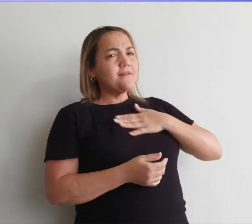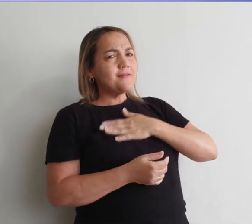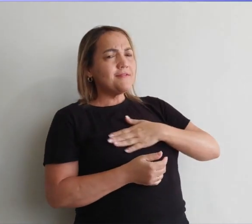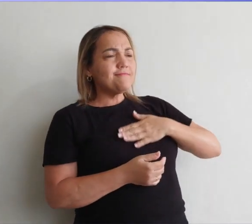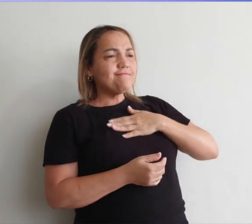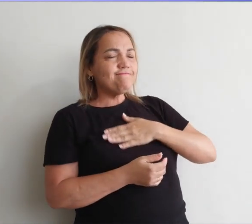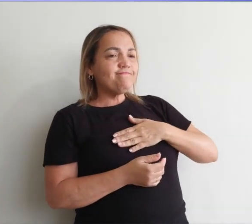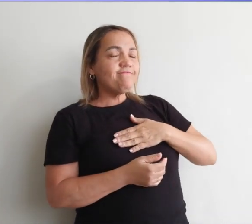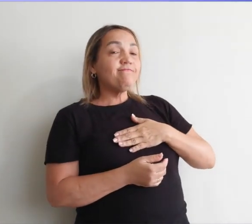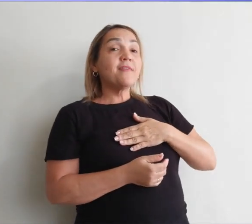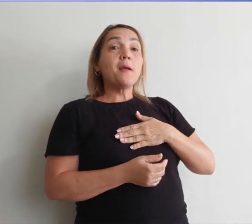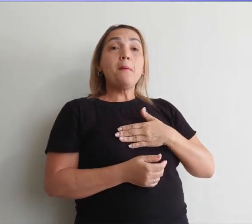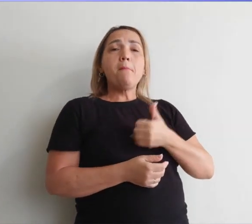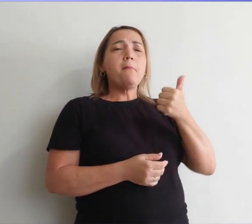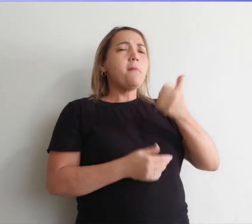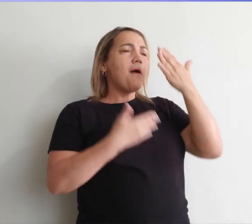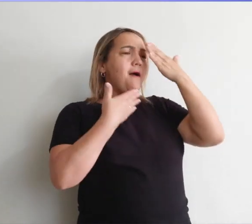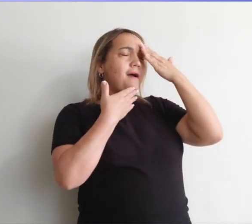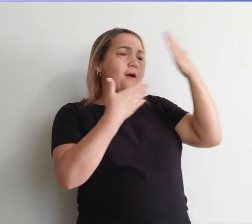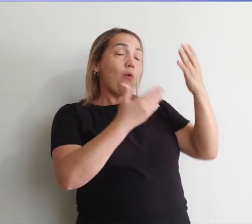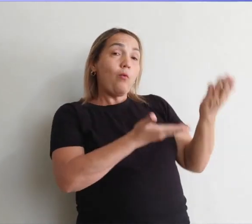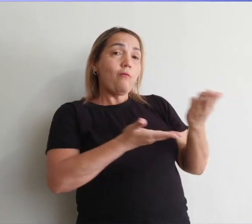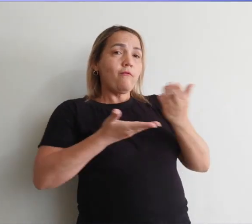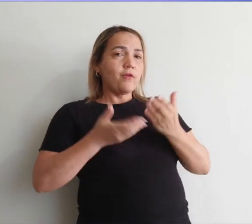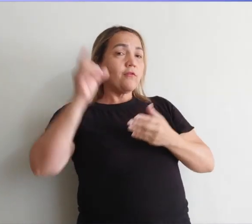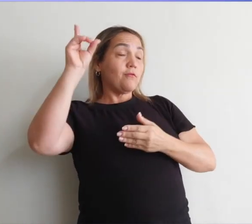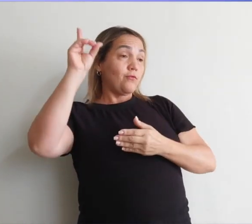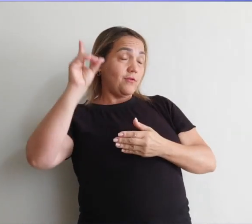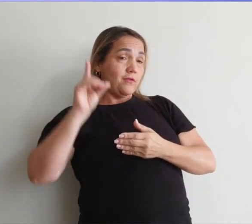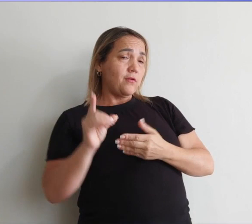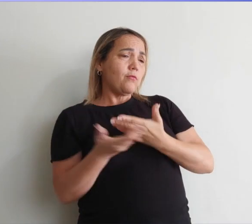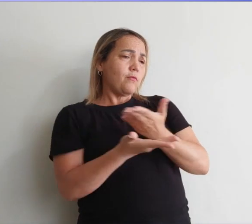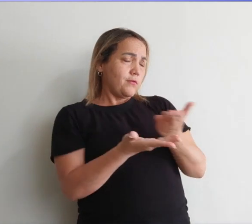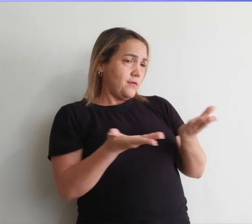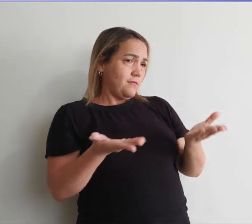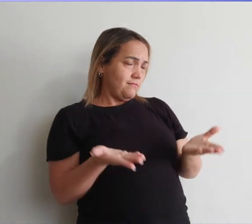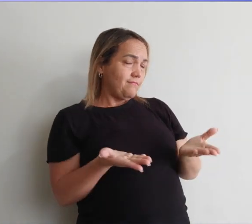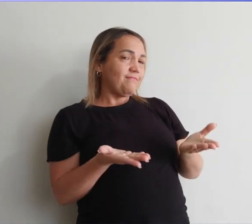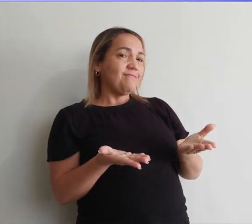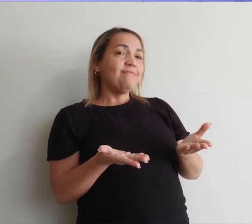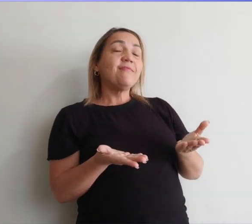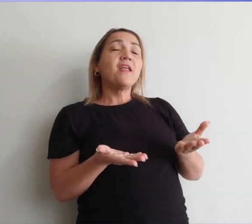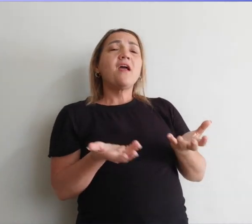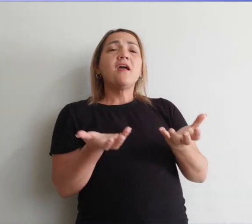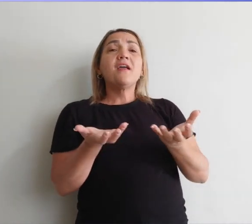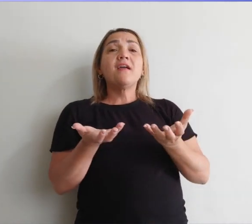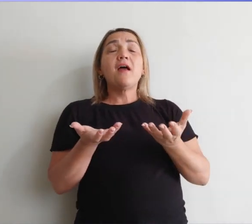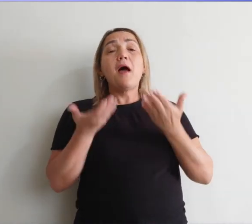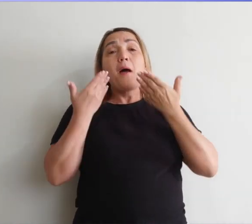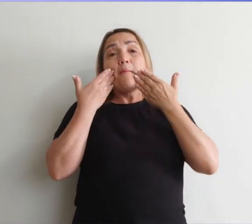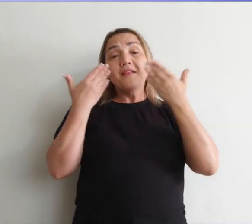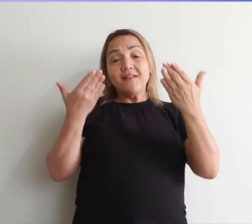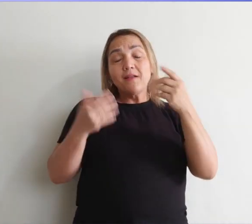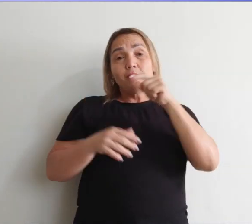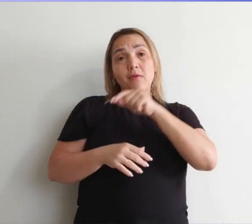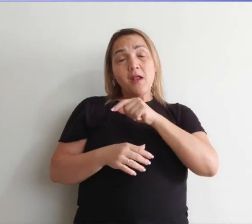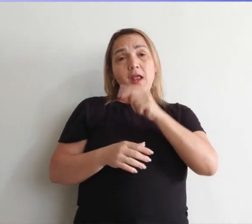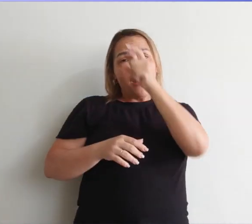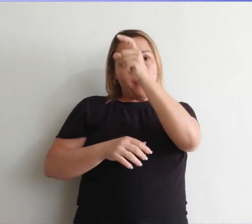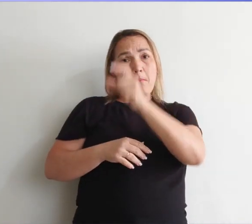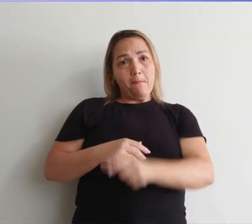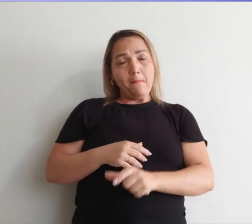Prazer. Primeiro agradecer o convite da direção de vocês. Minha apresentação, eu